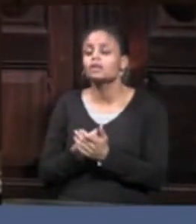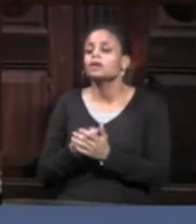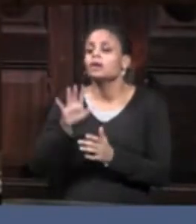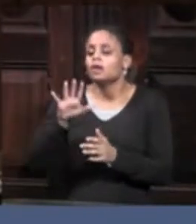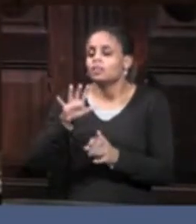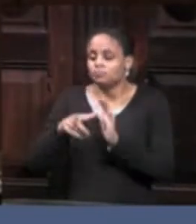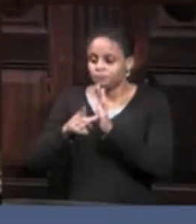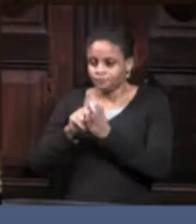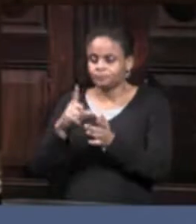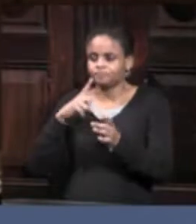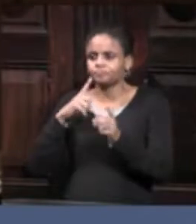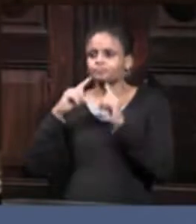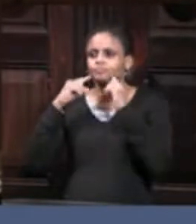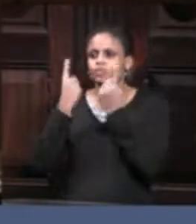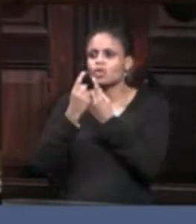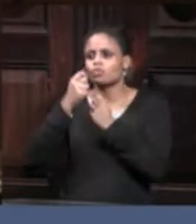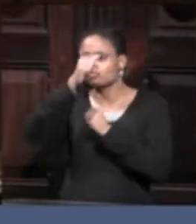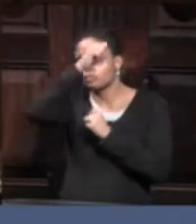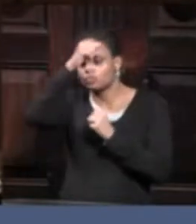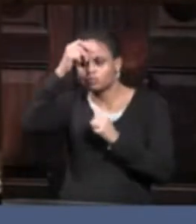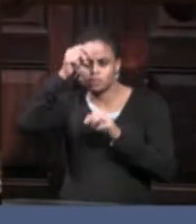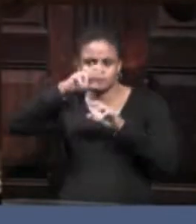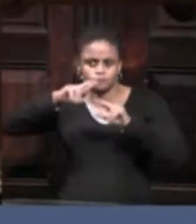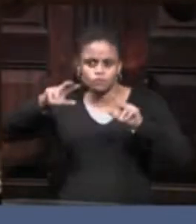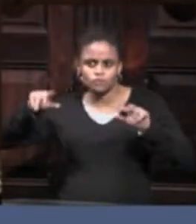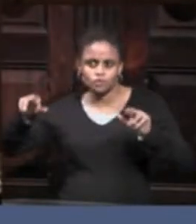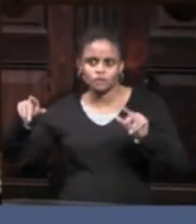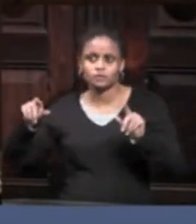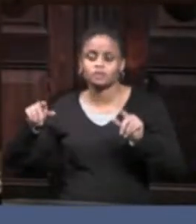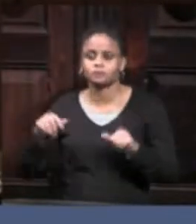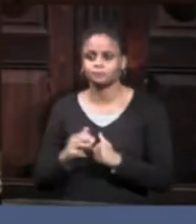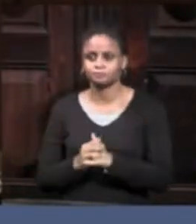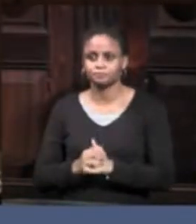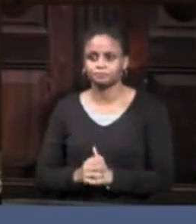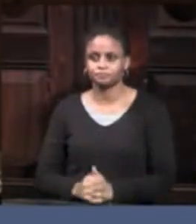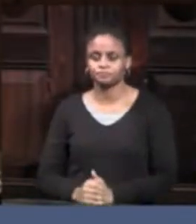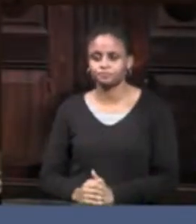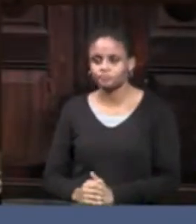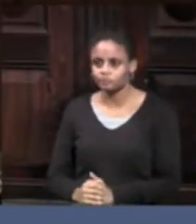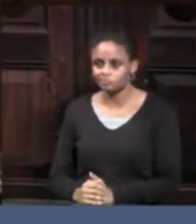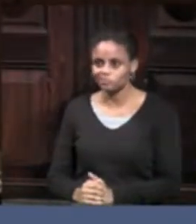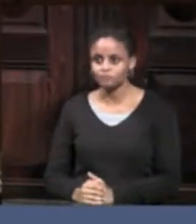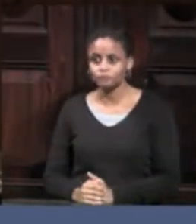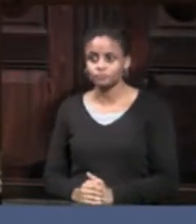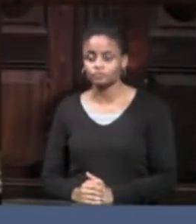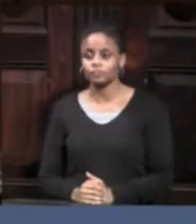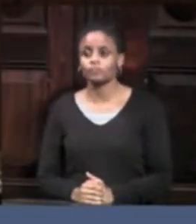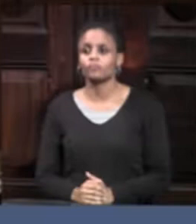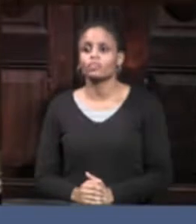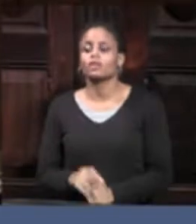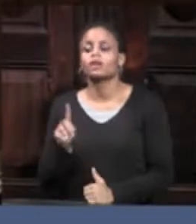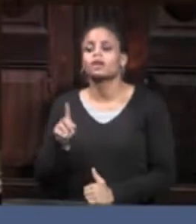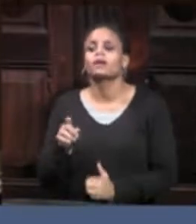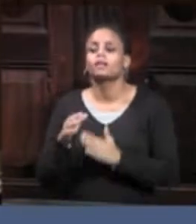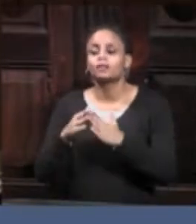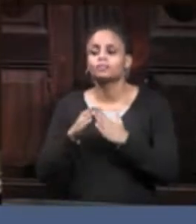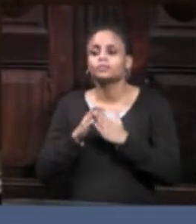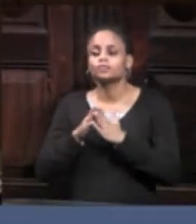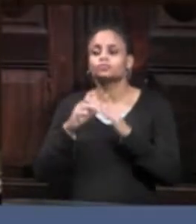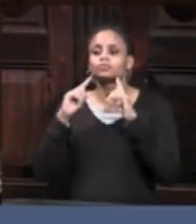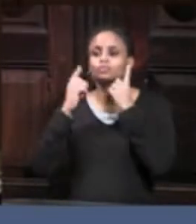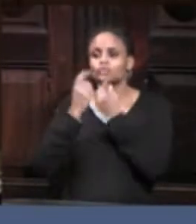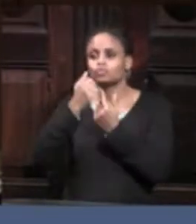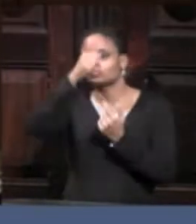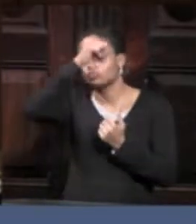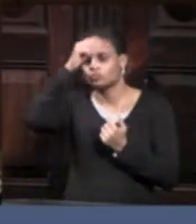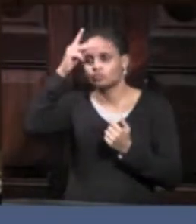sua relatora, ministra Rosa Weber, designou então, ouvindo a sociedade, uma audiência pública para